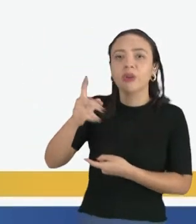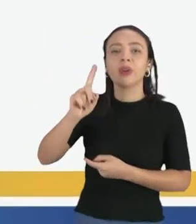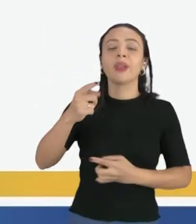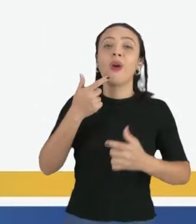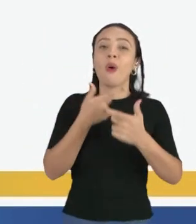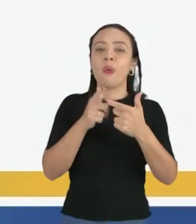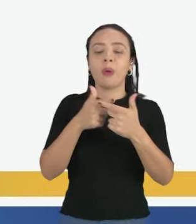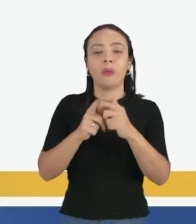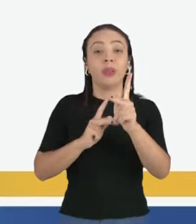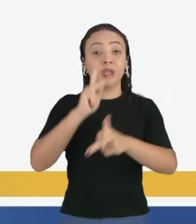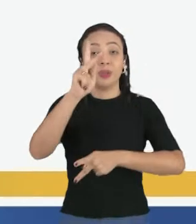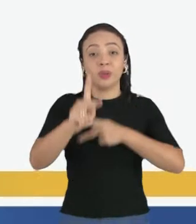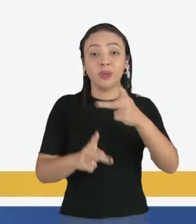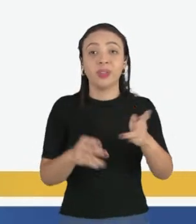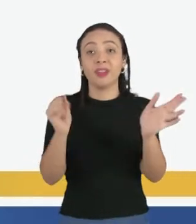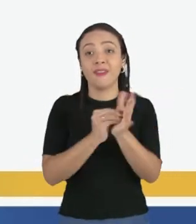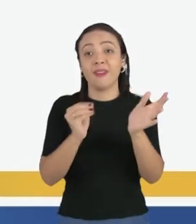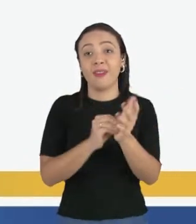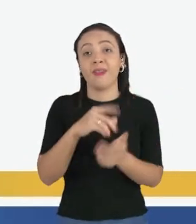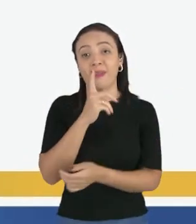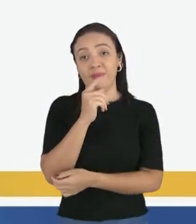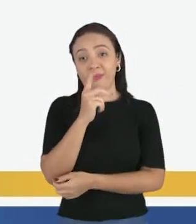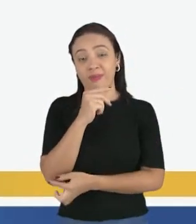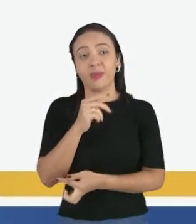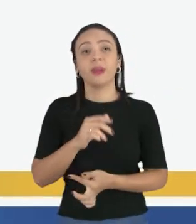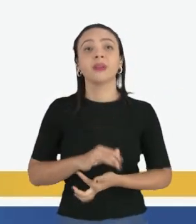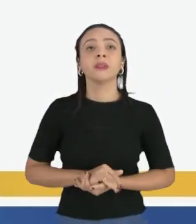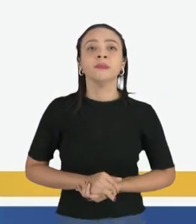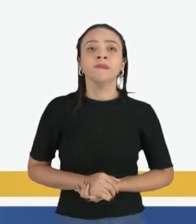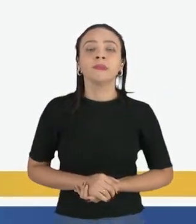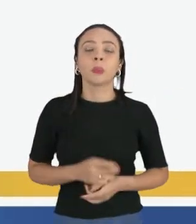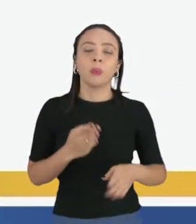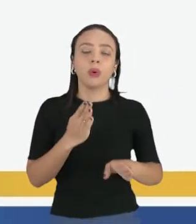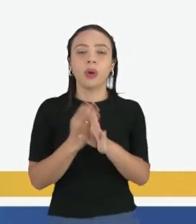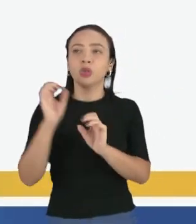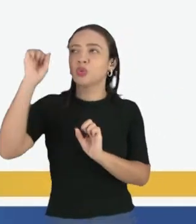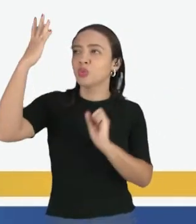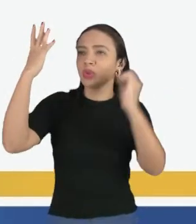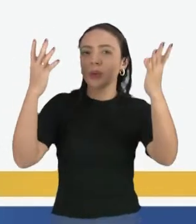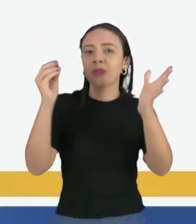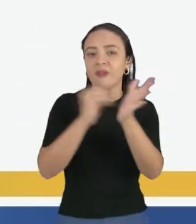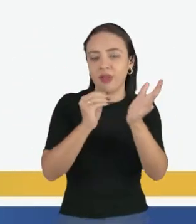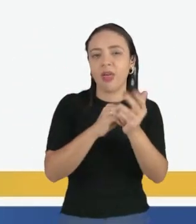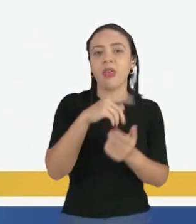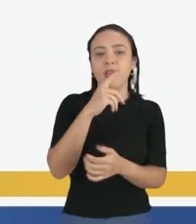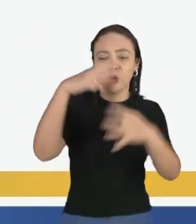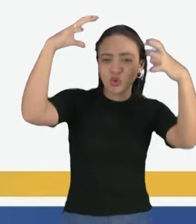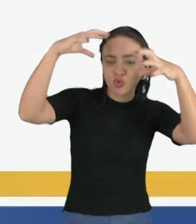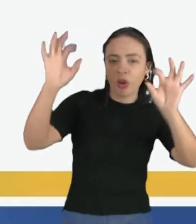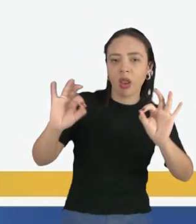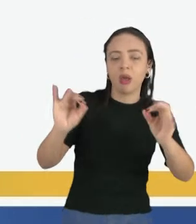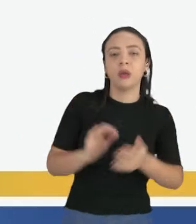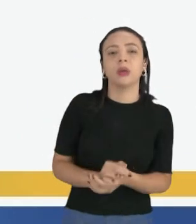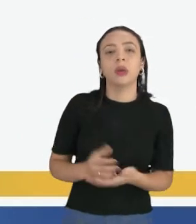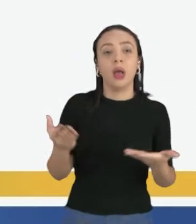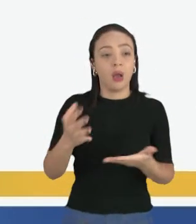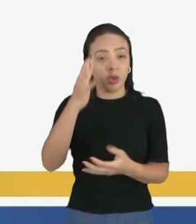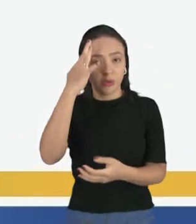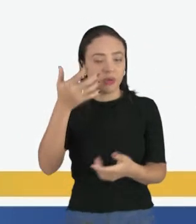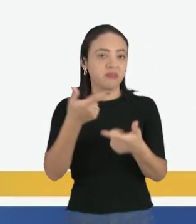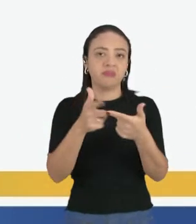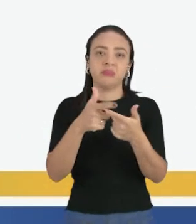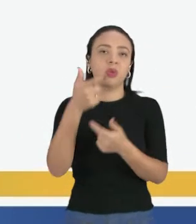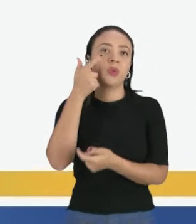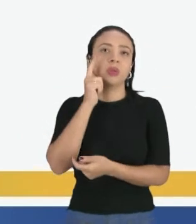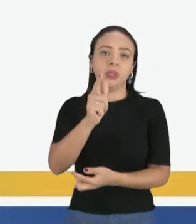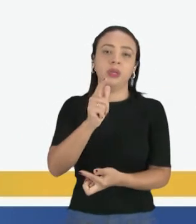das populações vulneráveis às estiagens prolongadas. Pelo menos até o momento não há resposta para isso. Vemos